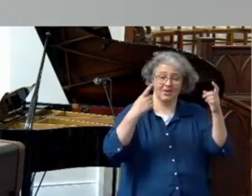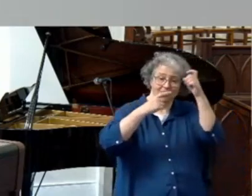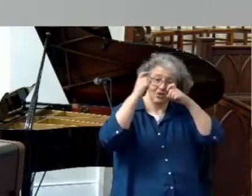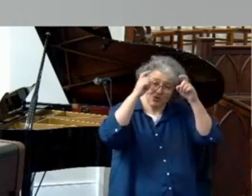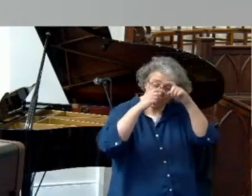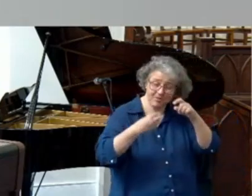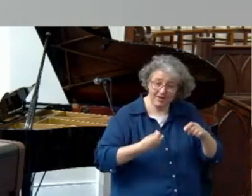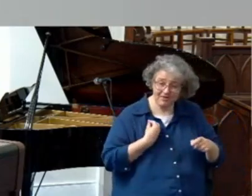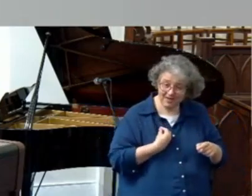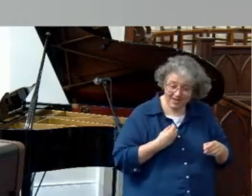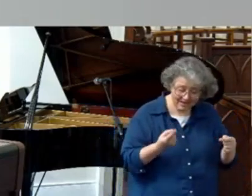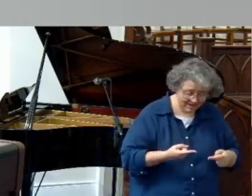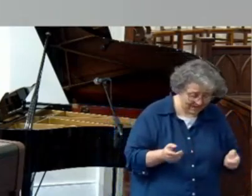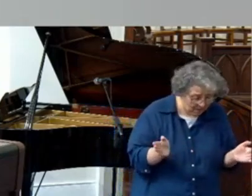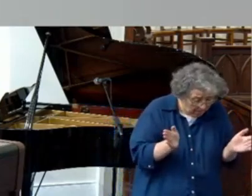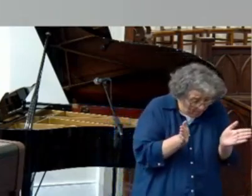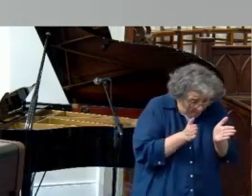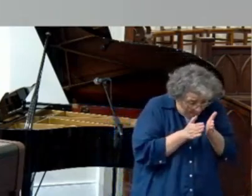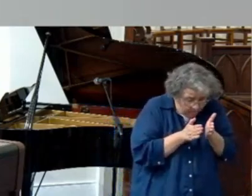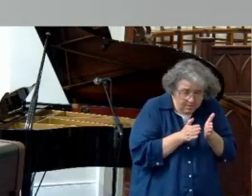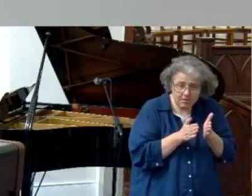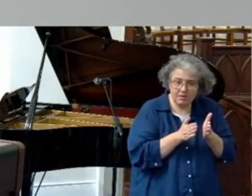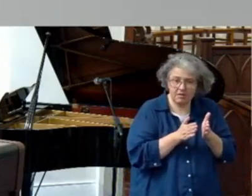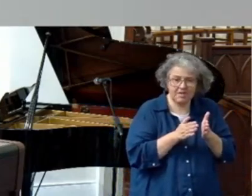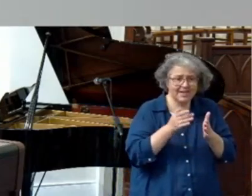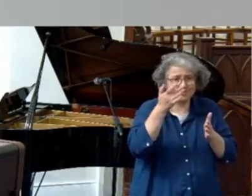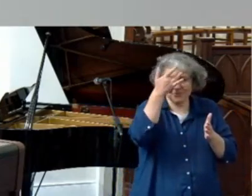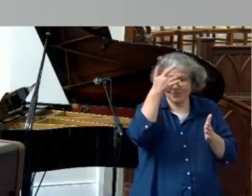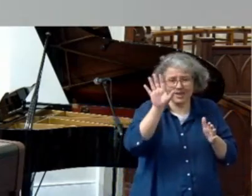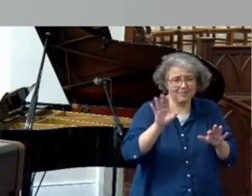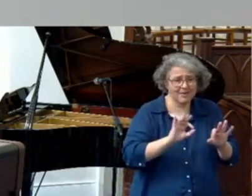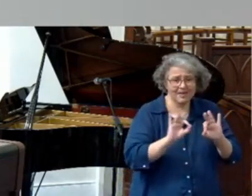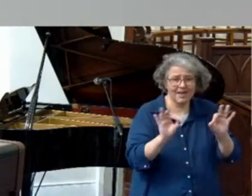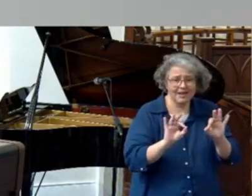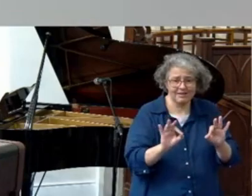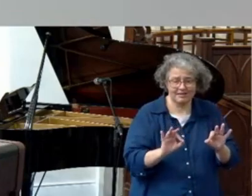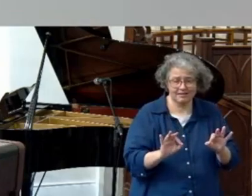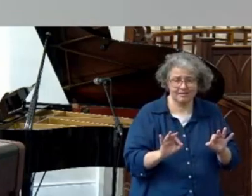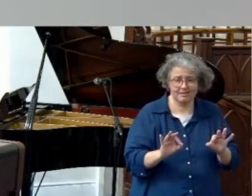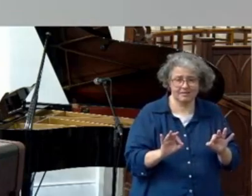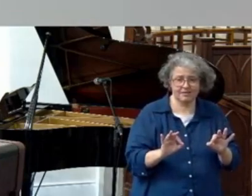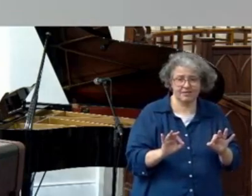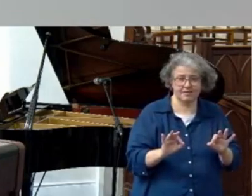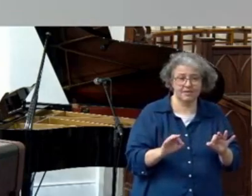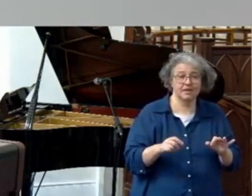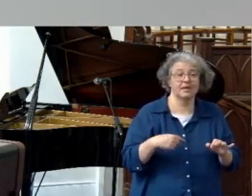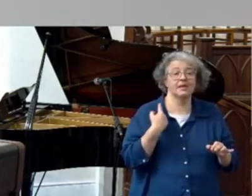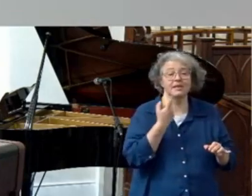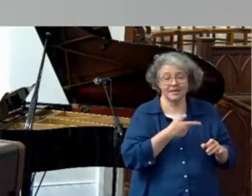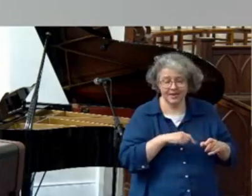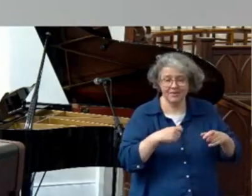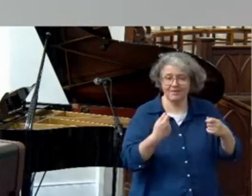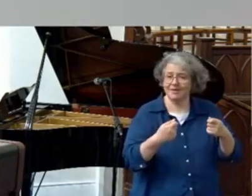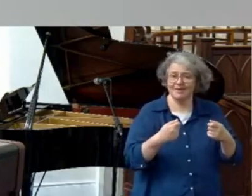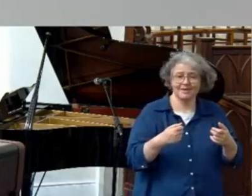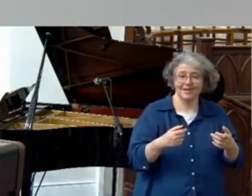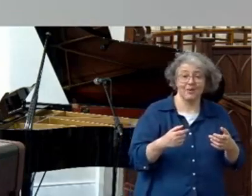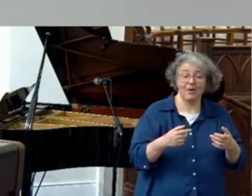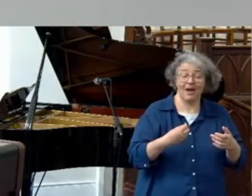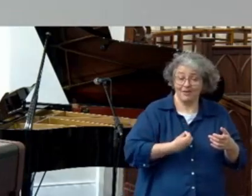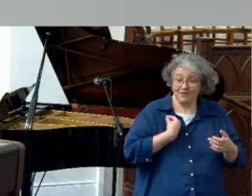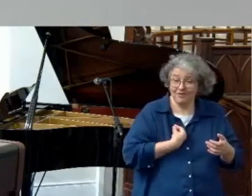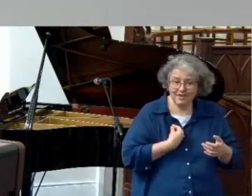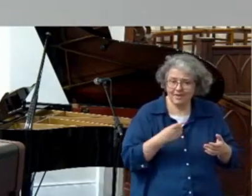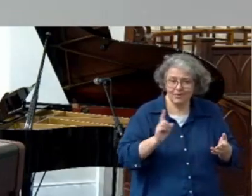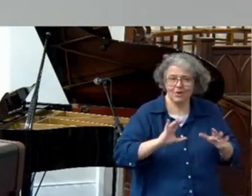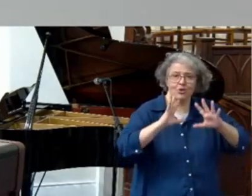é curta, incerta, então ela não é tudo o que eu preciso. Eu preciso de alguma coisa a mais do que a